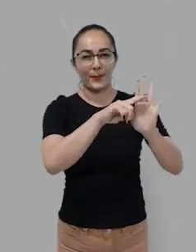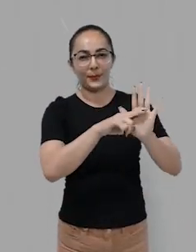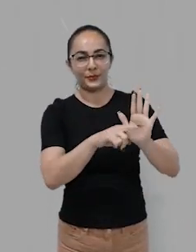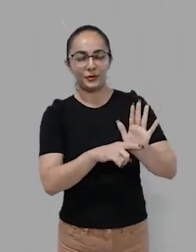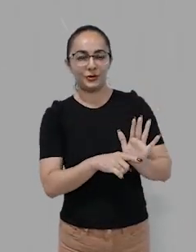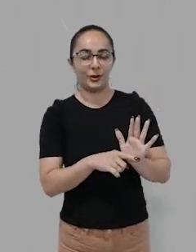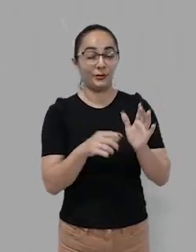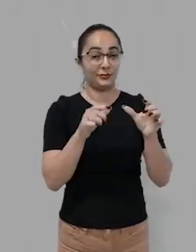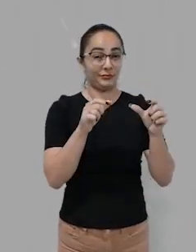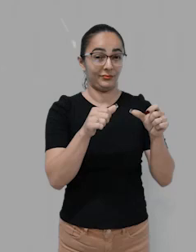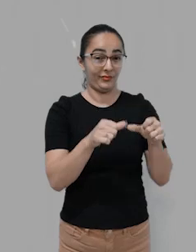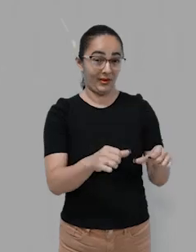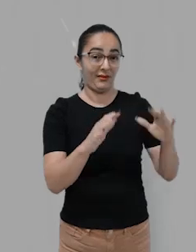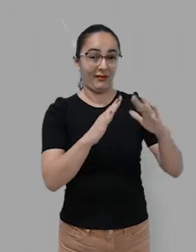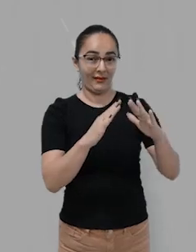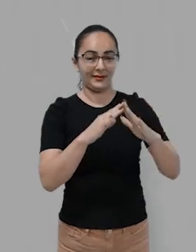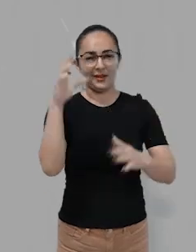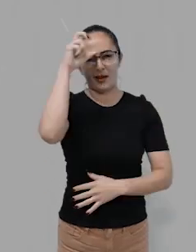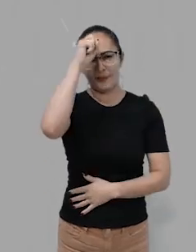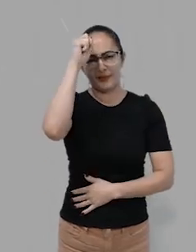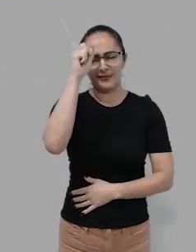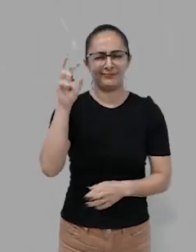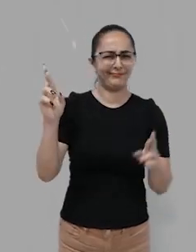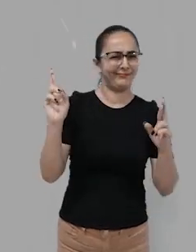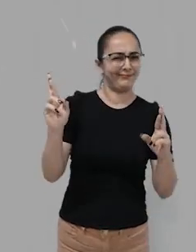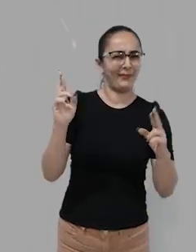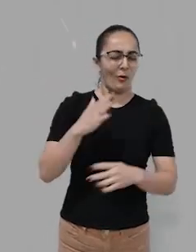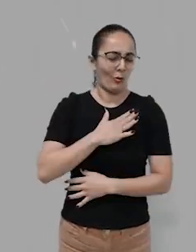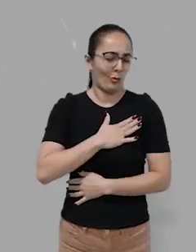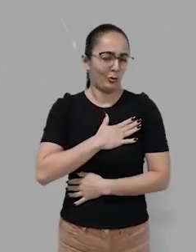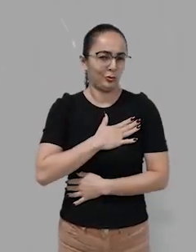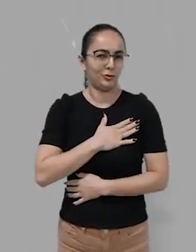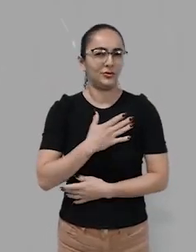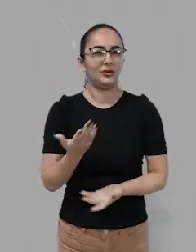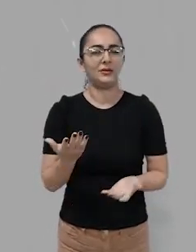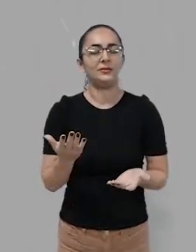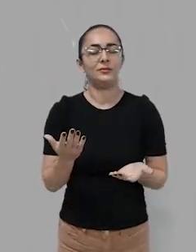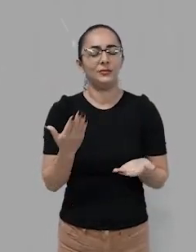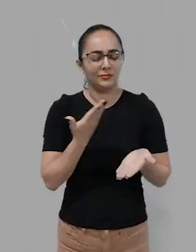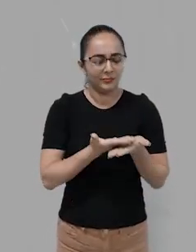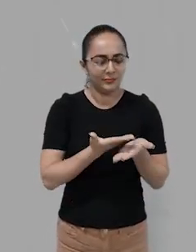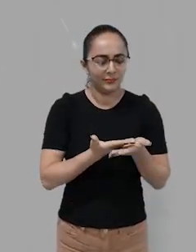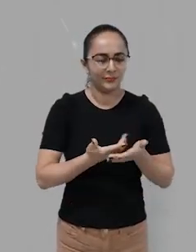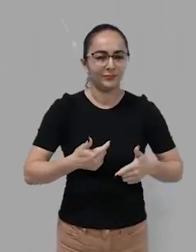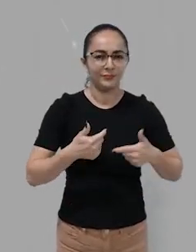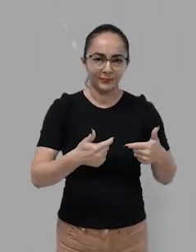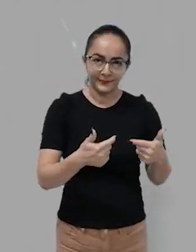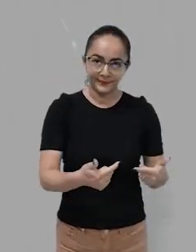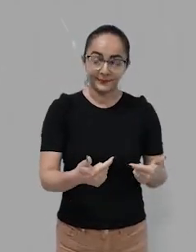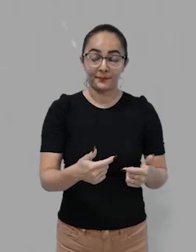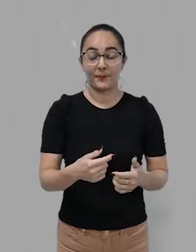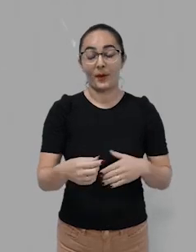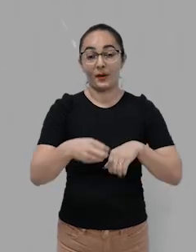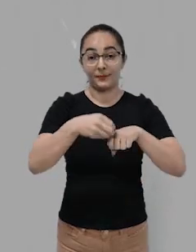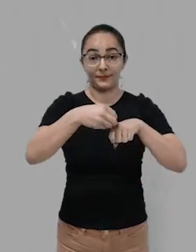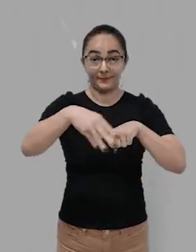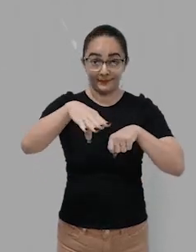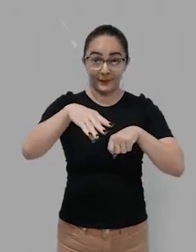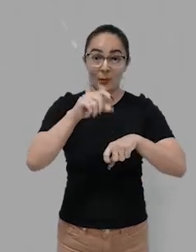Aprendendo. Espero que vocês estejam gostando, estejam se dedicando a esse projeto, a essas aulas. Como primeira dica,